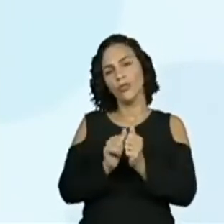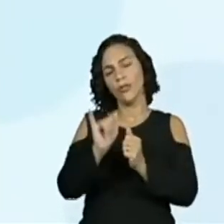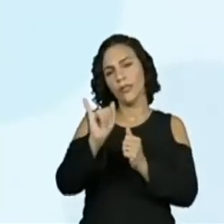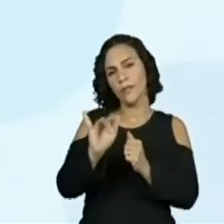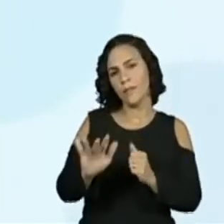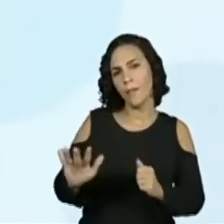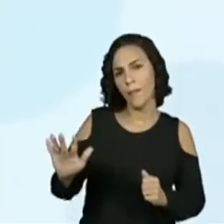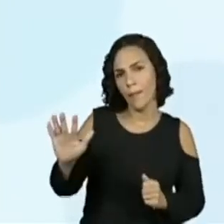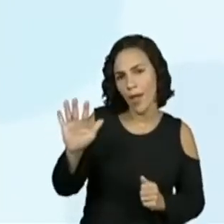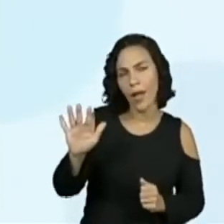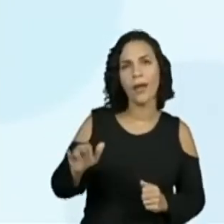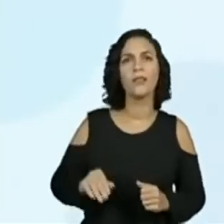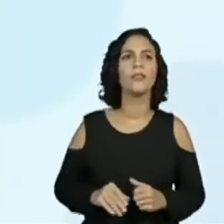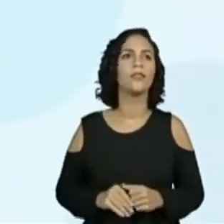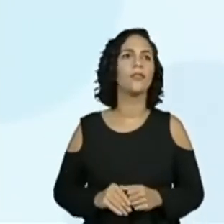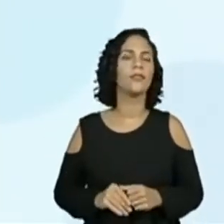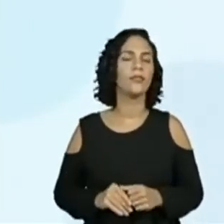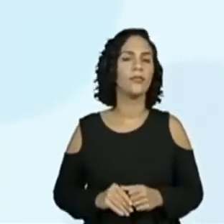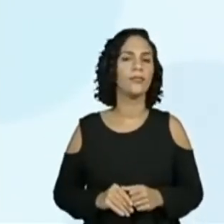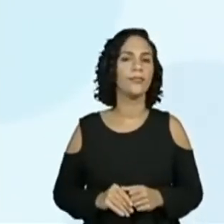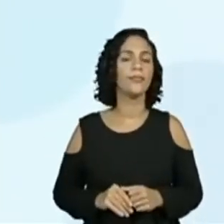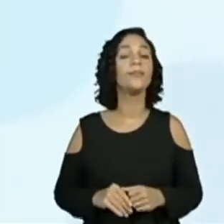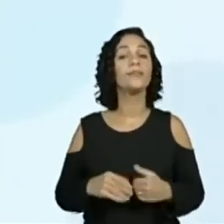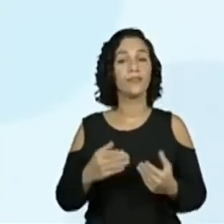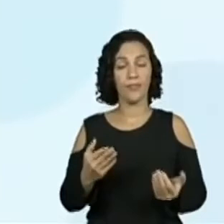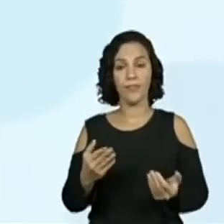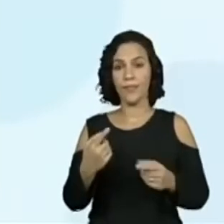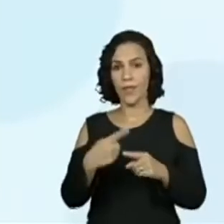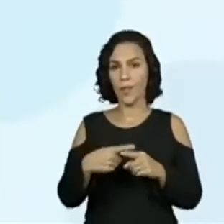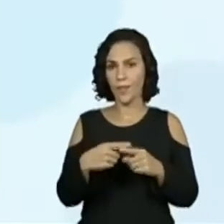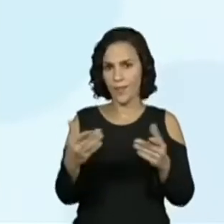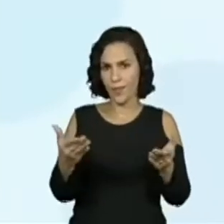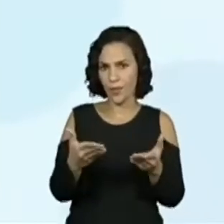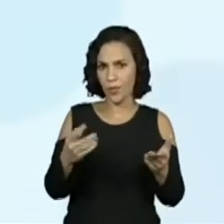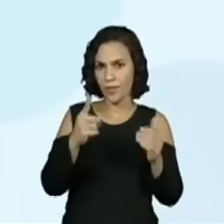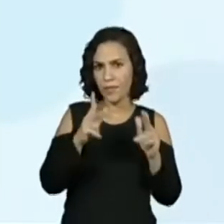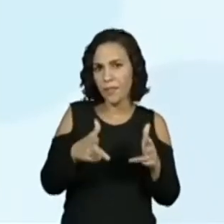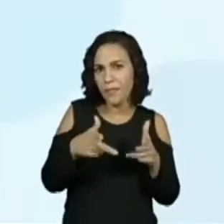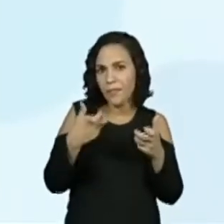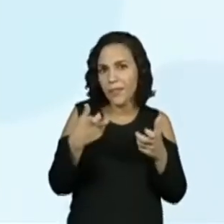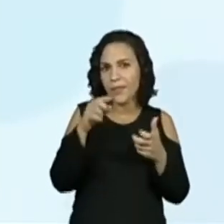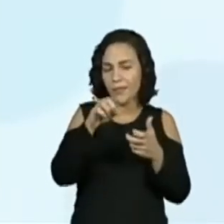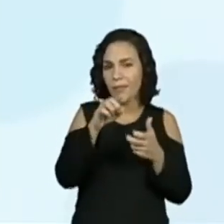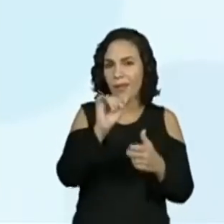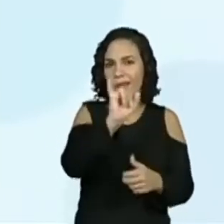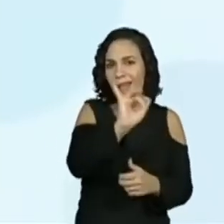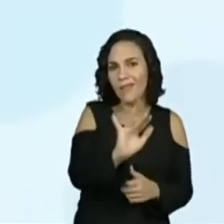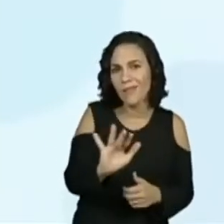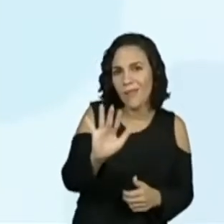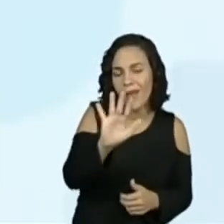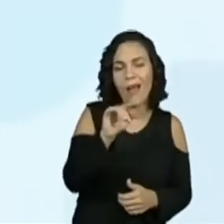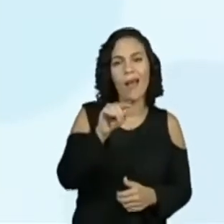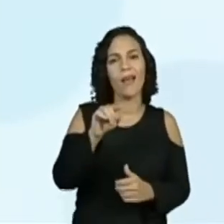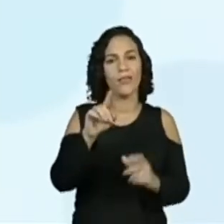Com a imagem. Isso, para lembrar que hoje a gente percebeu que a imagem pode ser